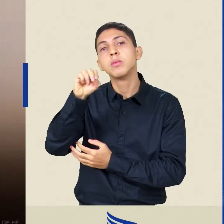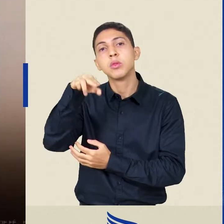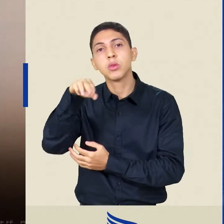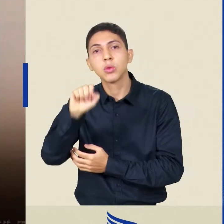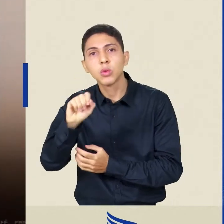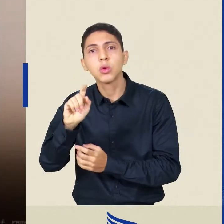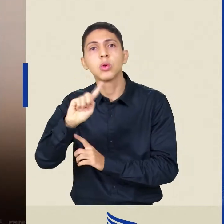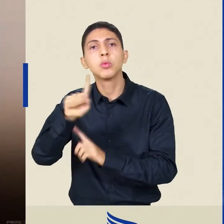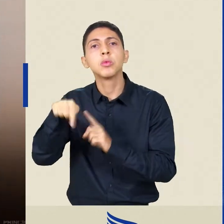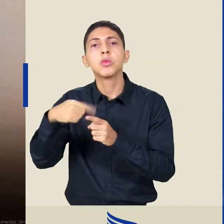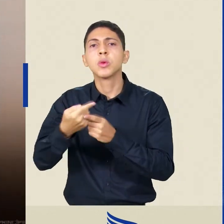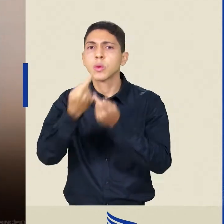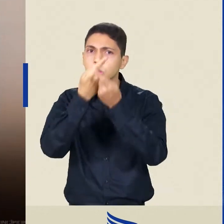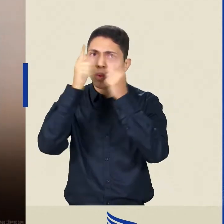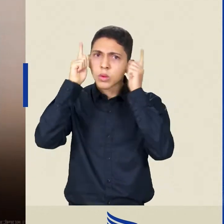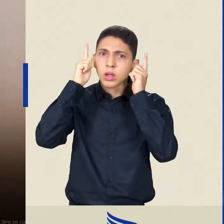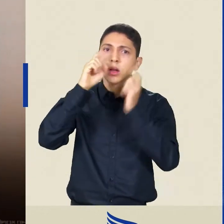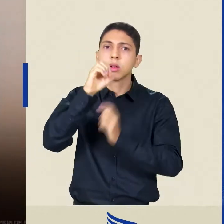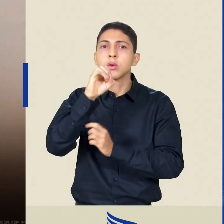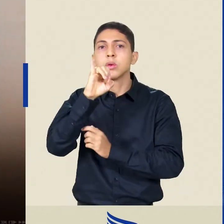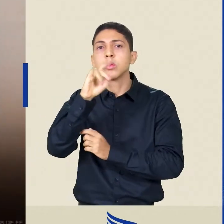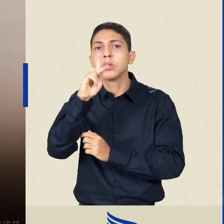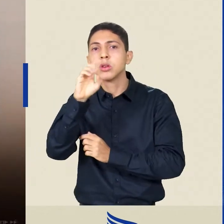que significa casa.